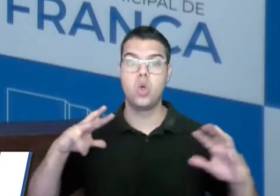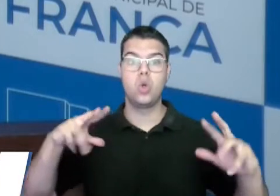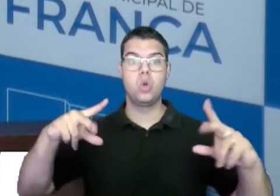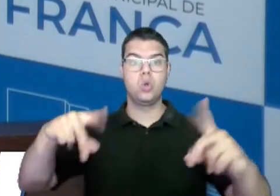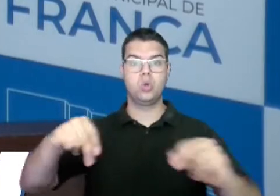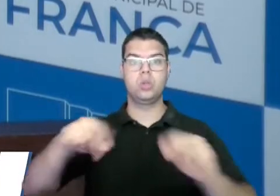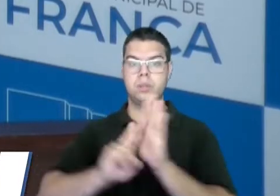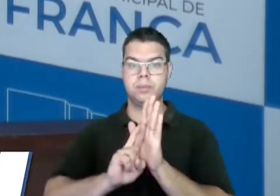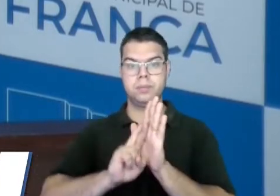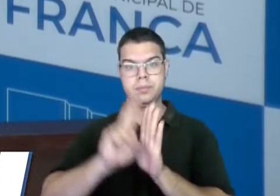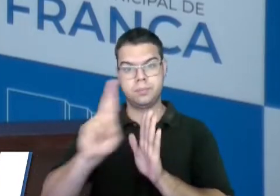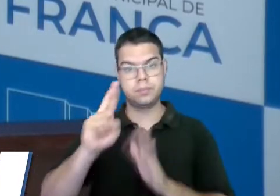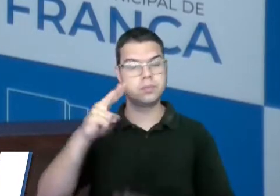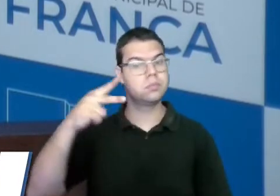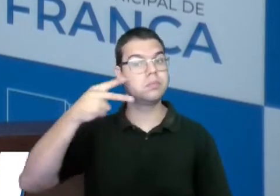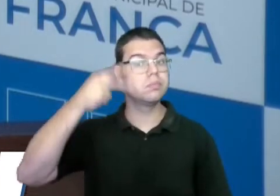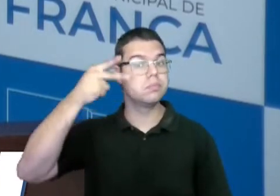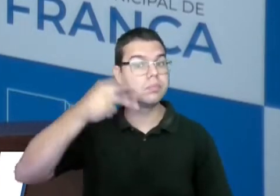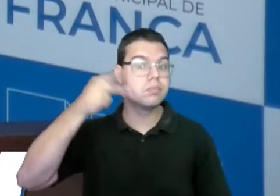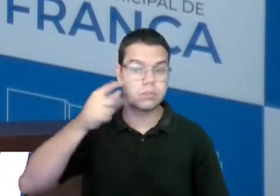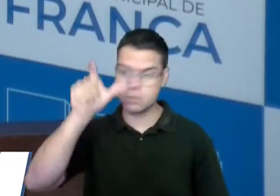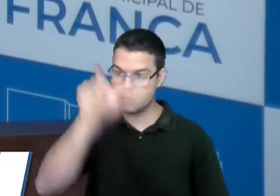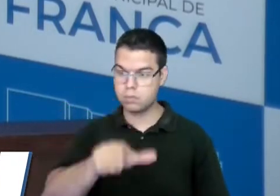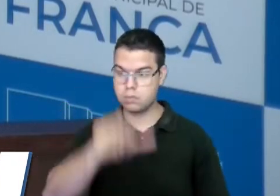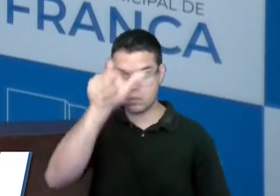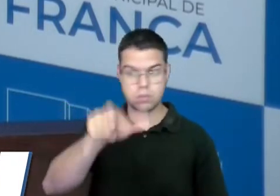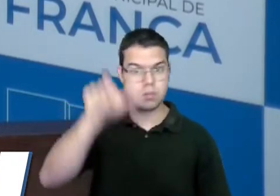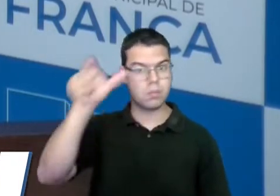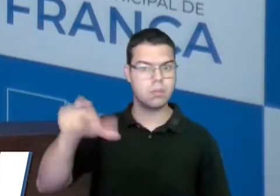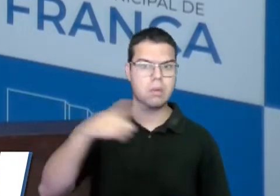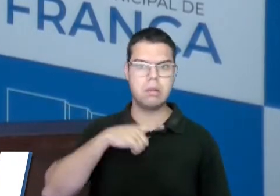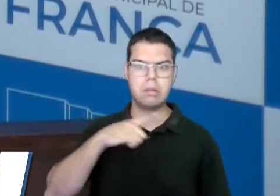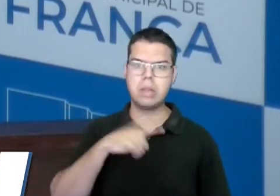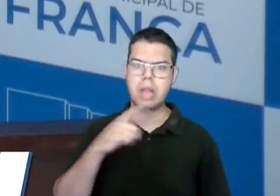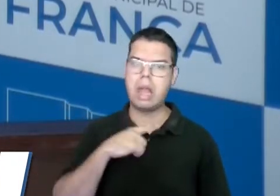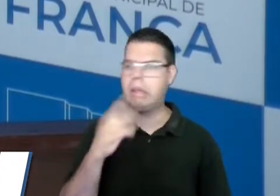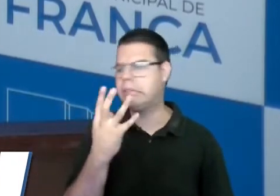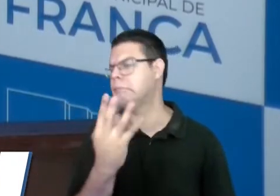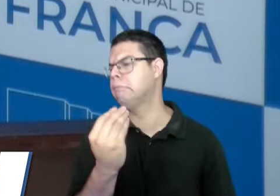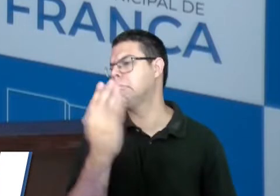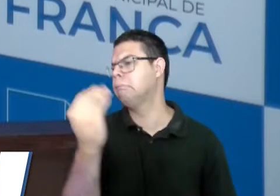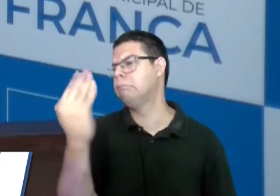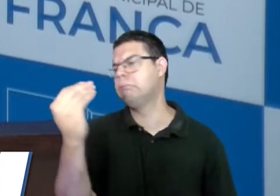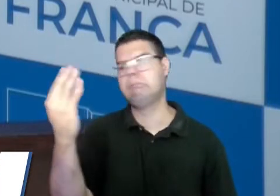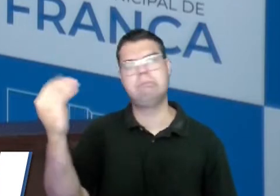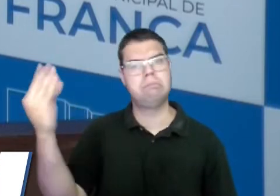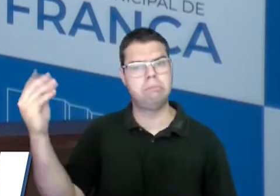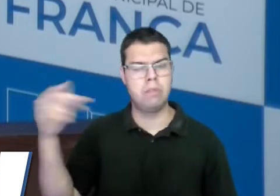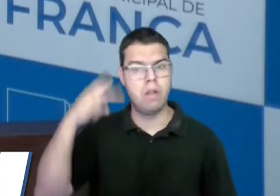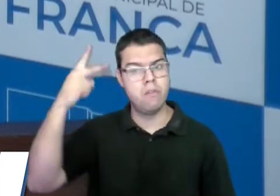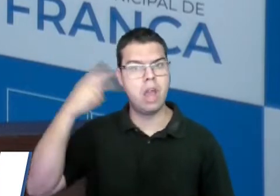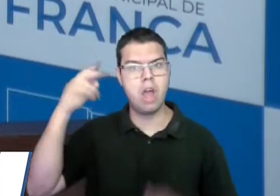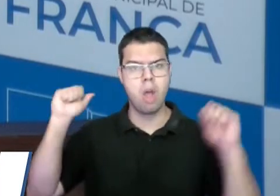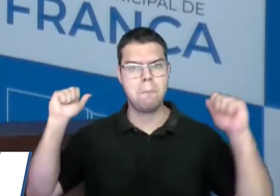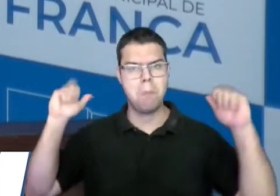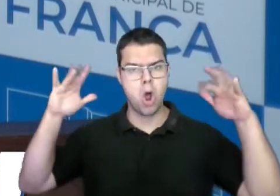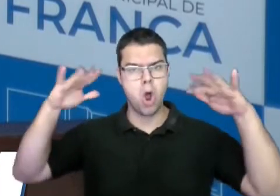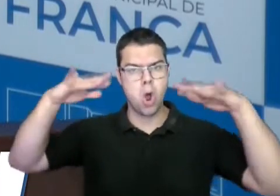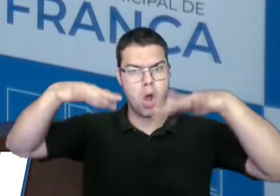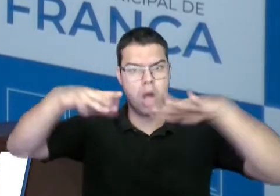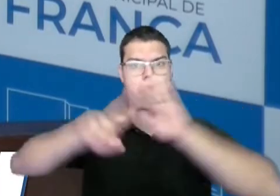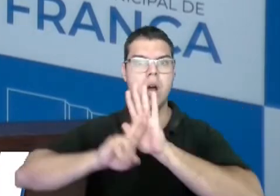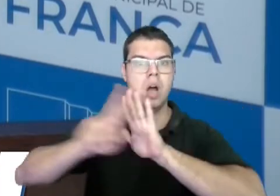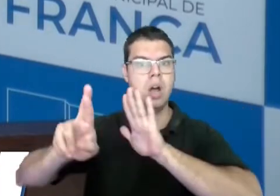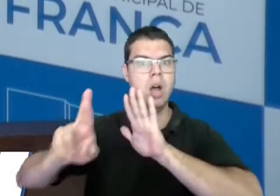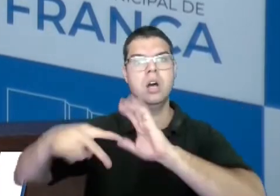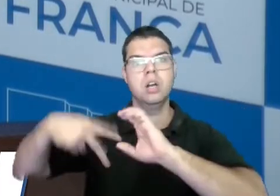representadas por vereadores. Tínhamos dezenas, várias dezenas de vereadores lá representando todas as câmaras